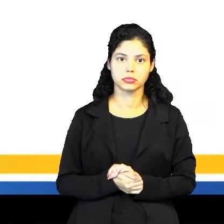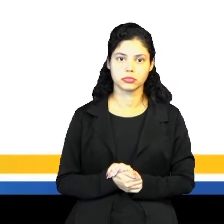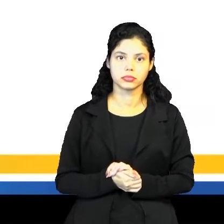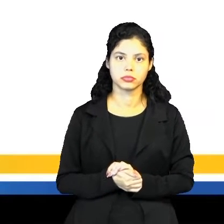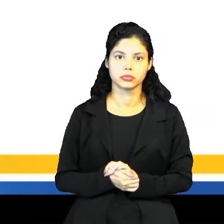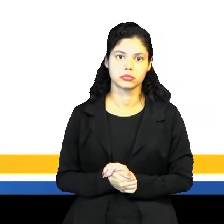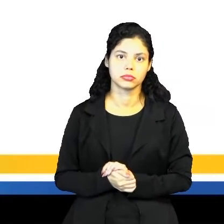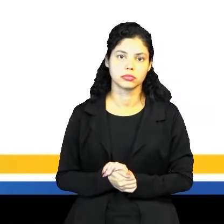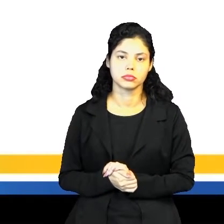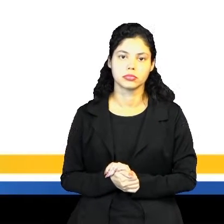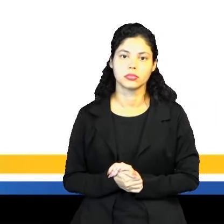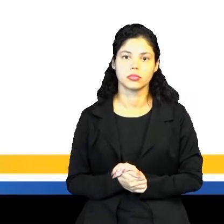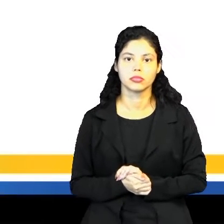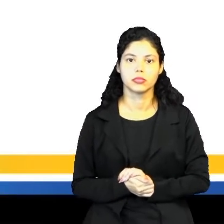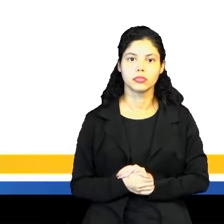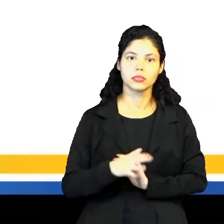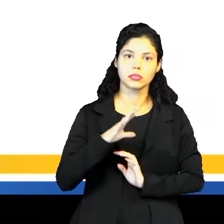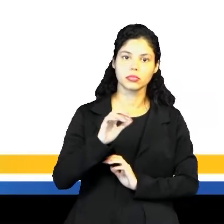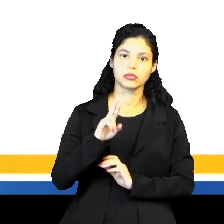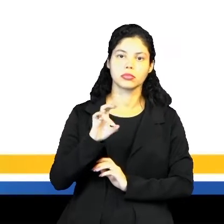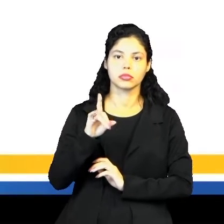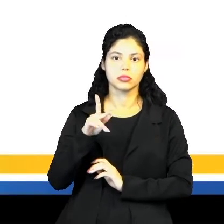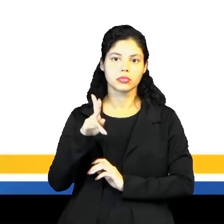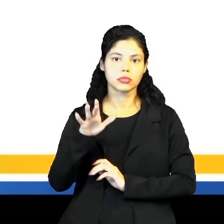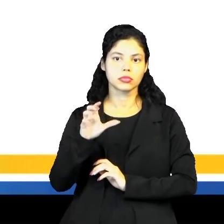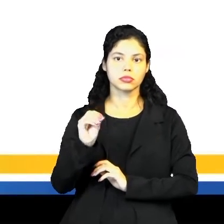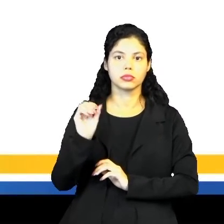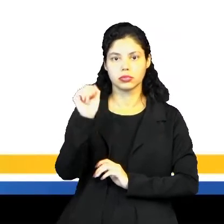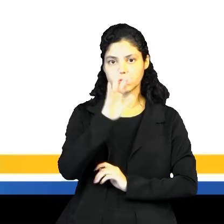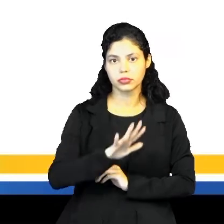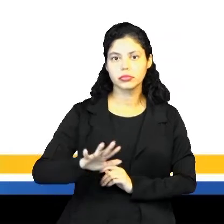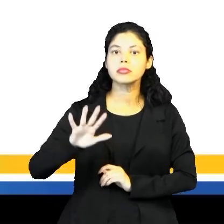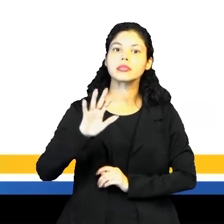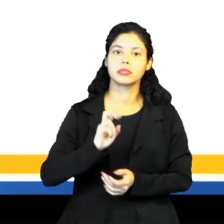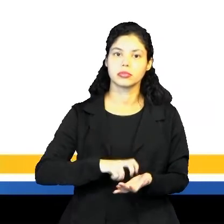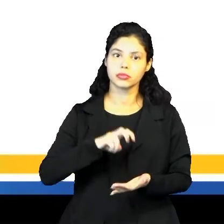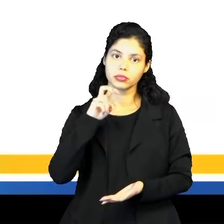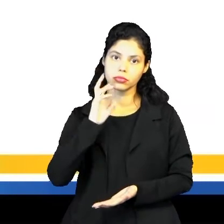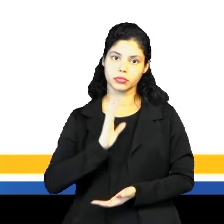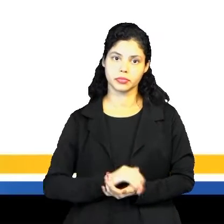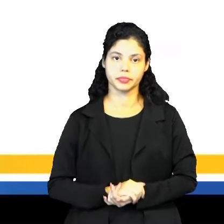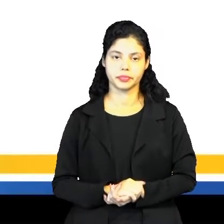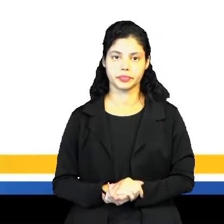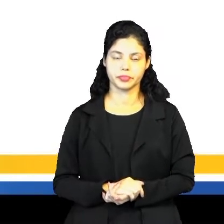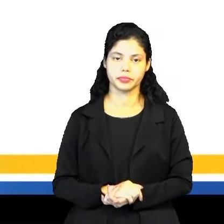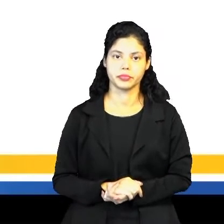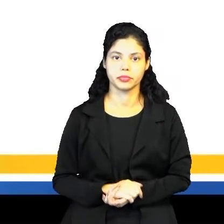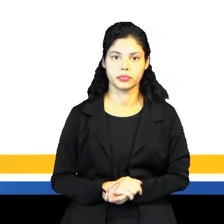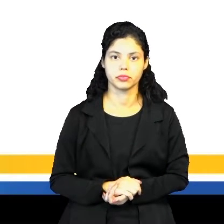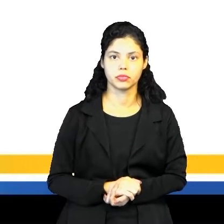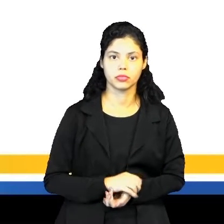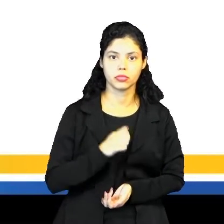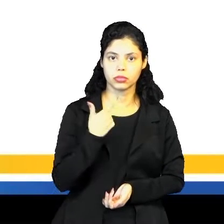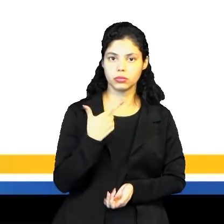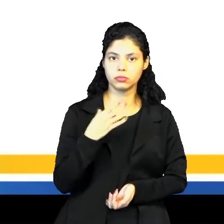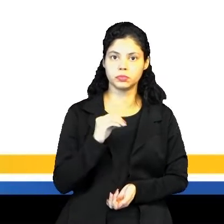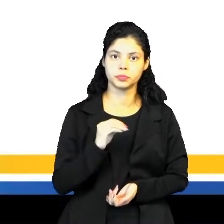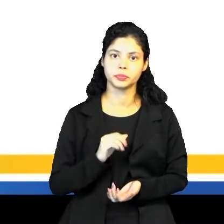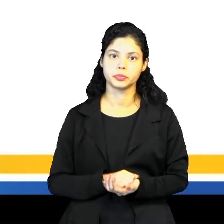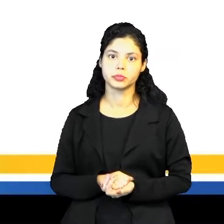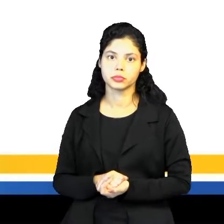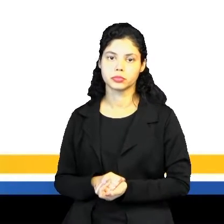Crepusculário, que fala do crepúsculo, toda essa magia do amanhecer, tá? O 20 poemas de amor e uma